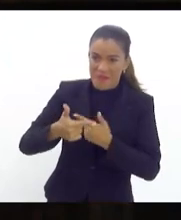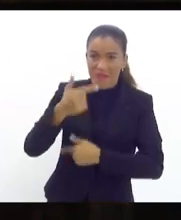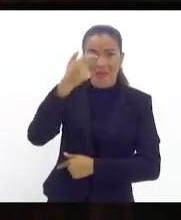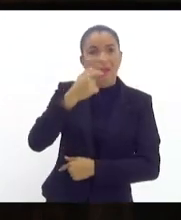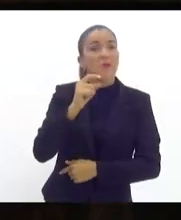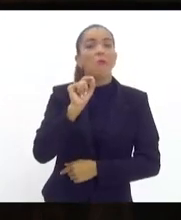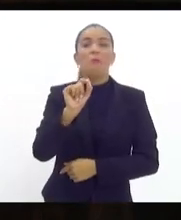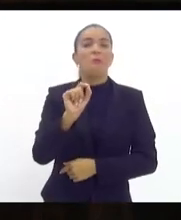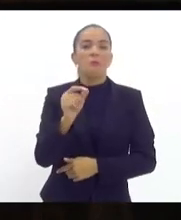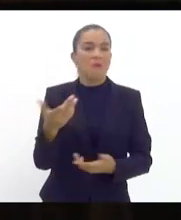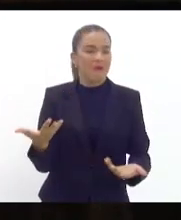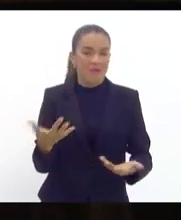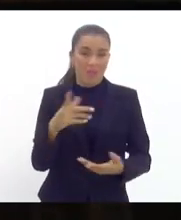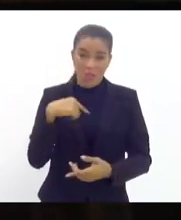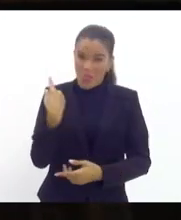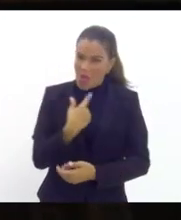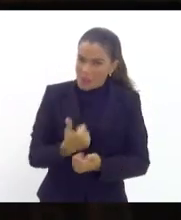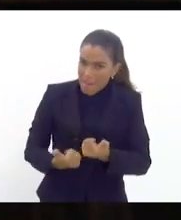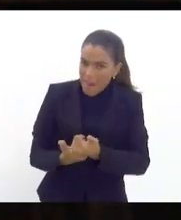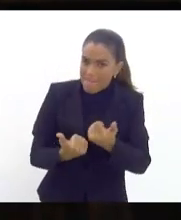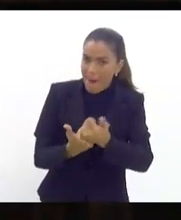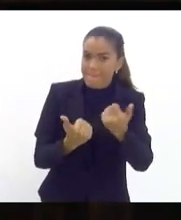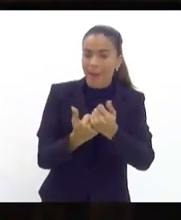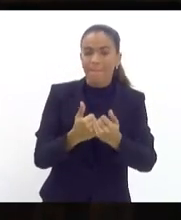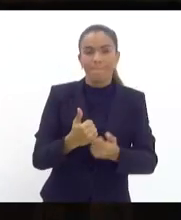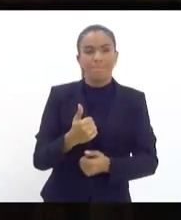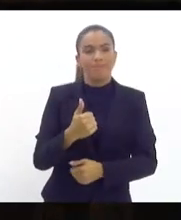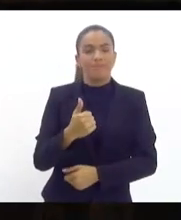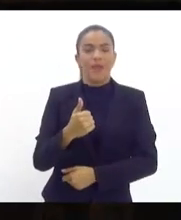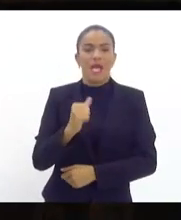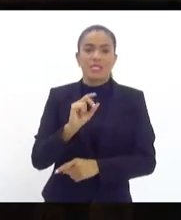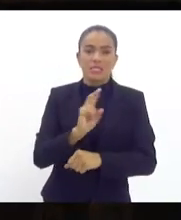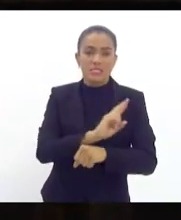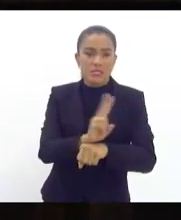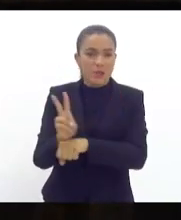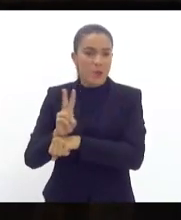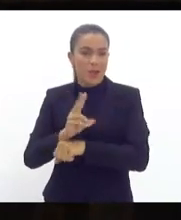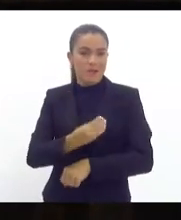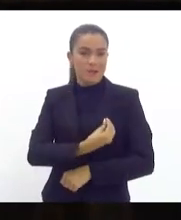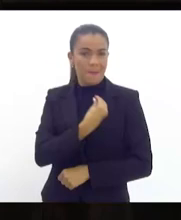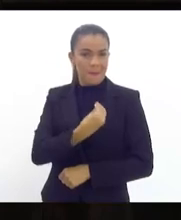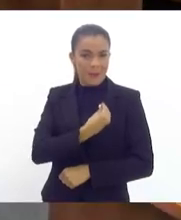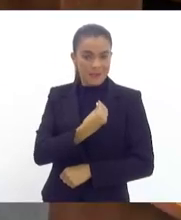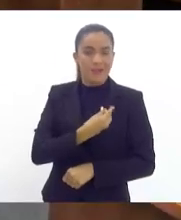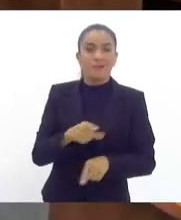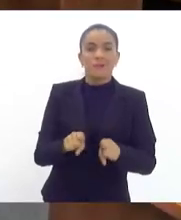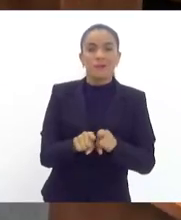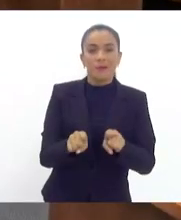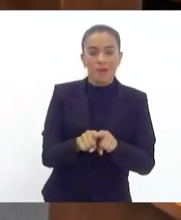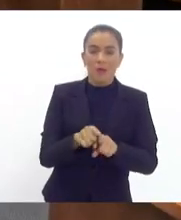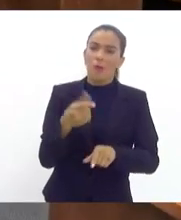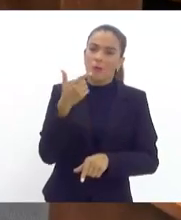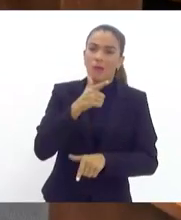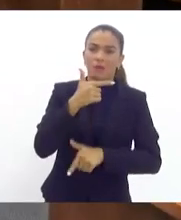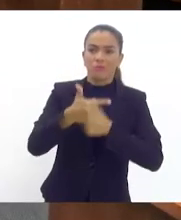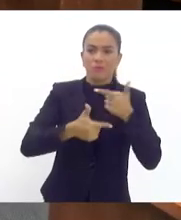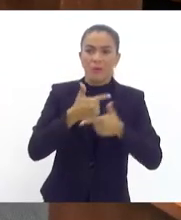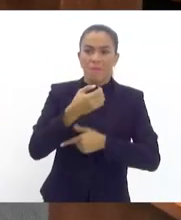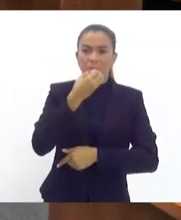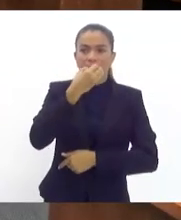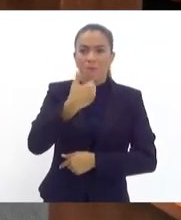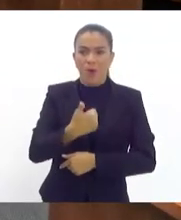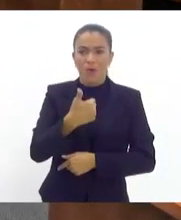a gente Somando Forças ali a segurança presente a gente consegue fazer um trabalho muito bem feito né